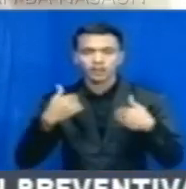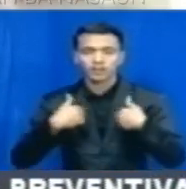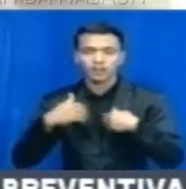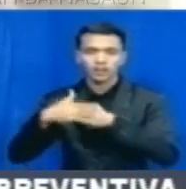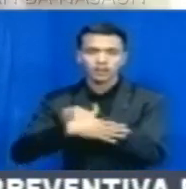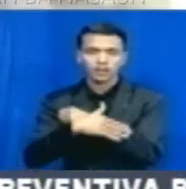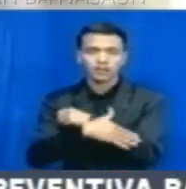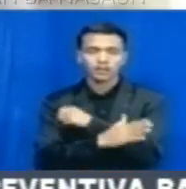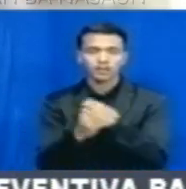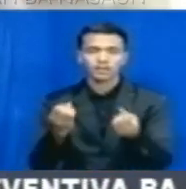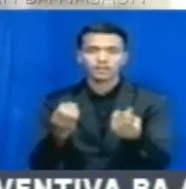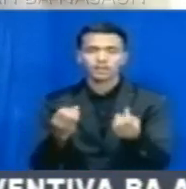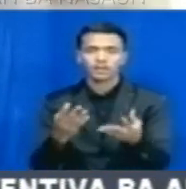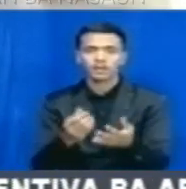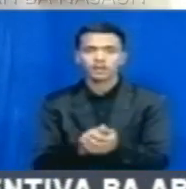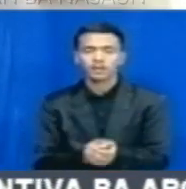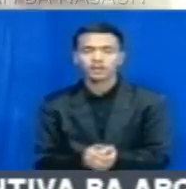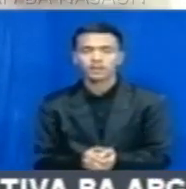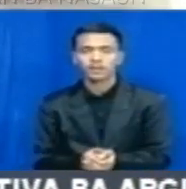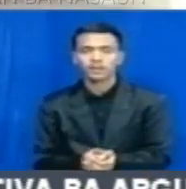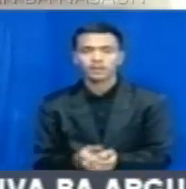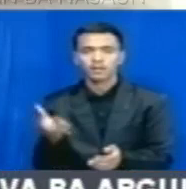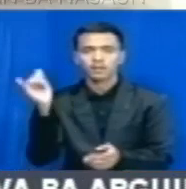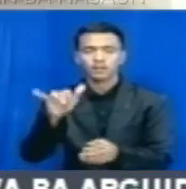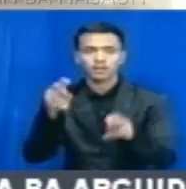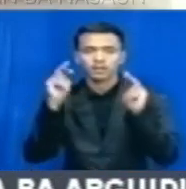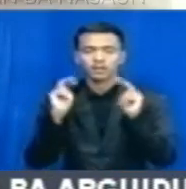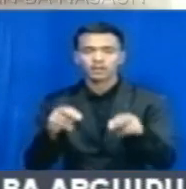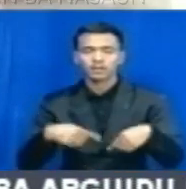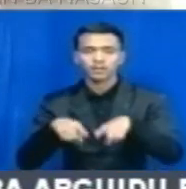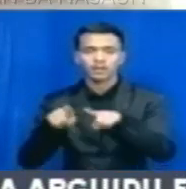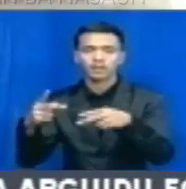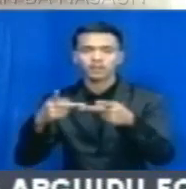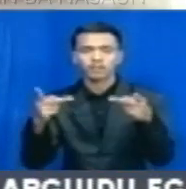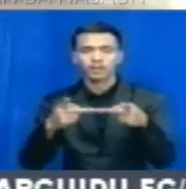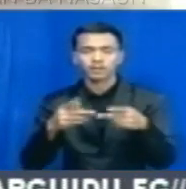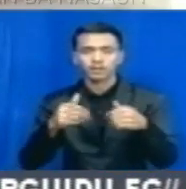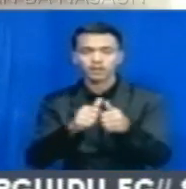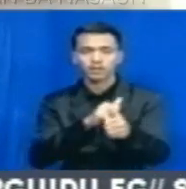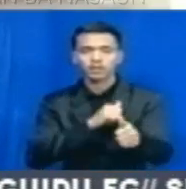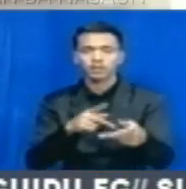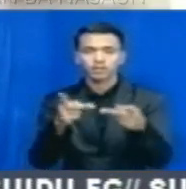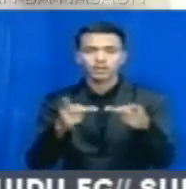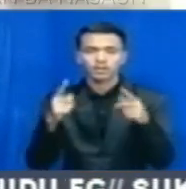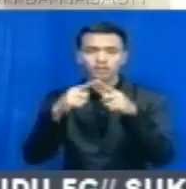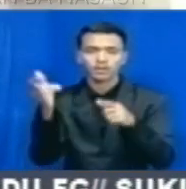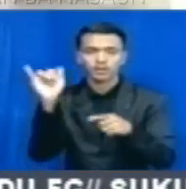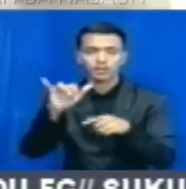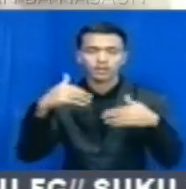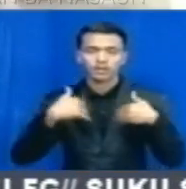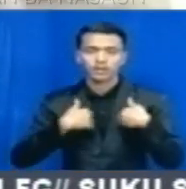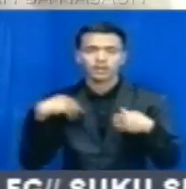sui mas é tempo quando iken é puan sira tinggi bayar fatin dokter fatin basira lah ya. Entah kita